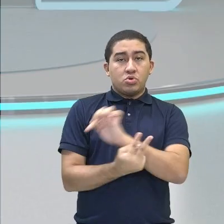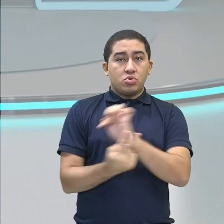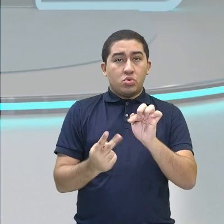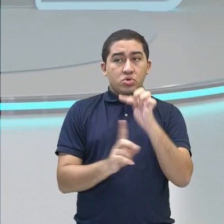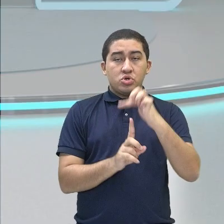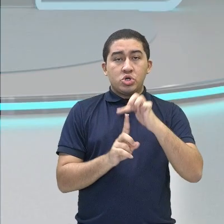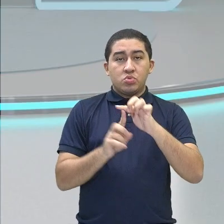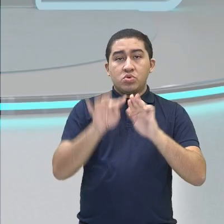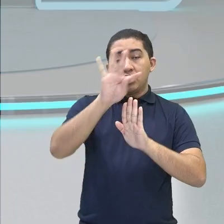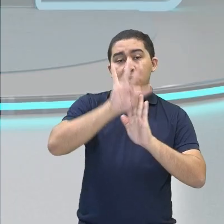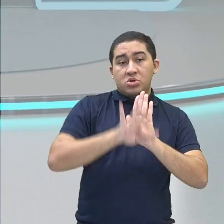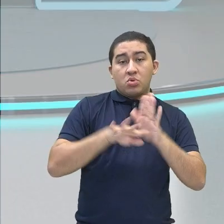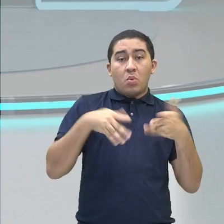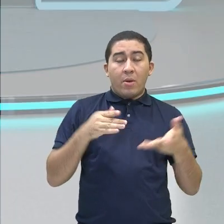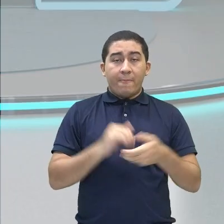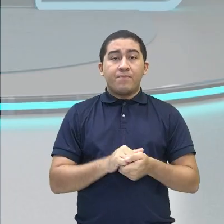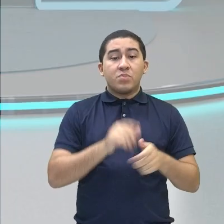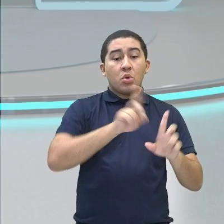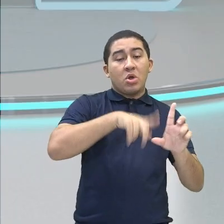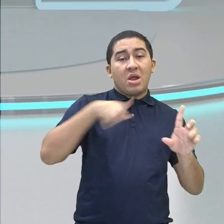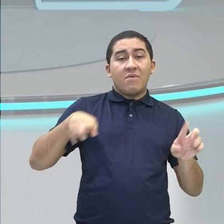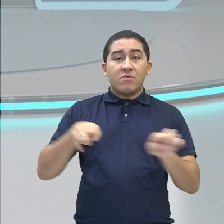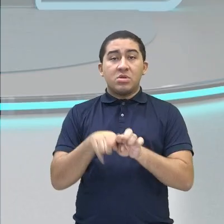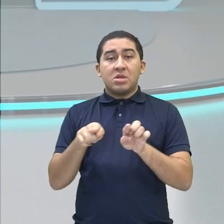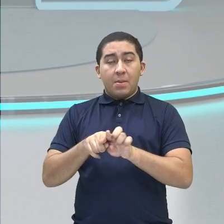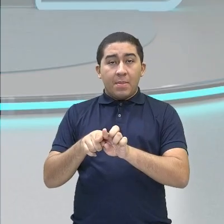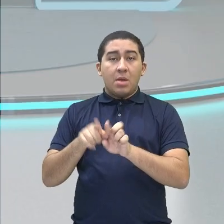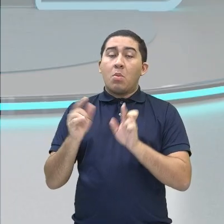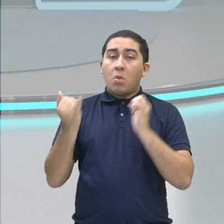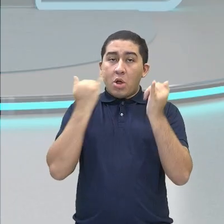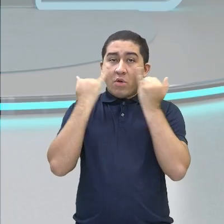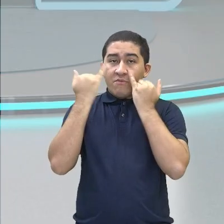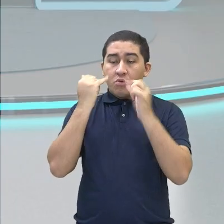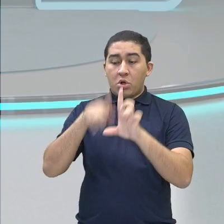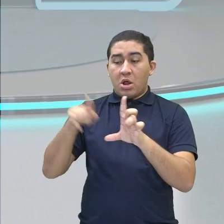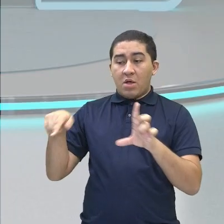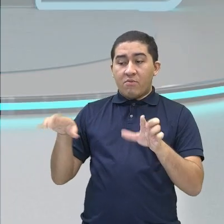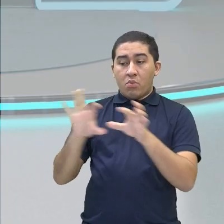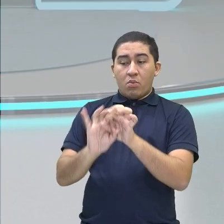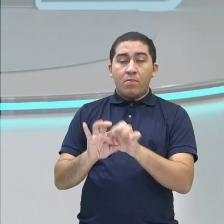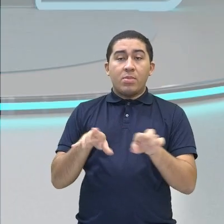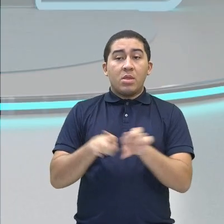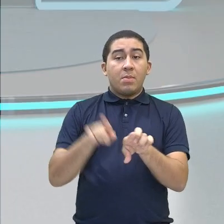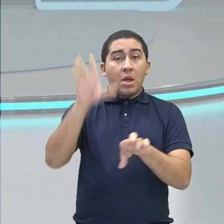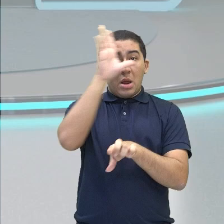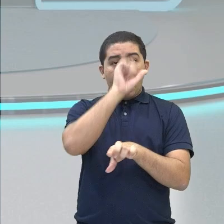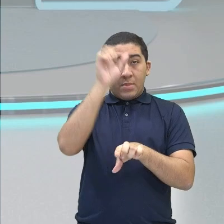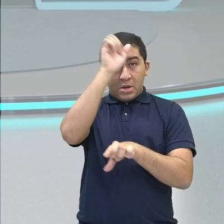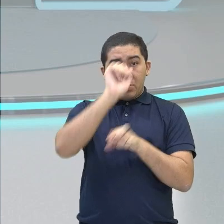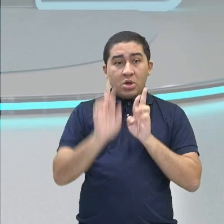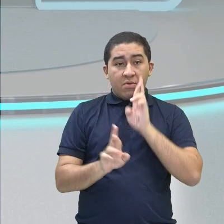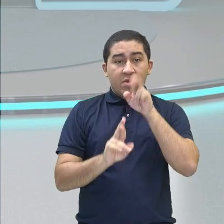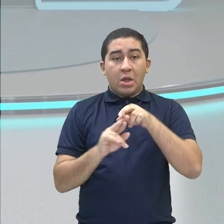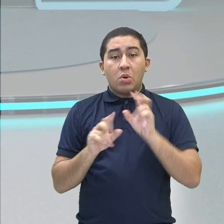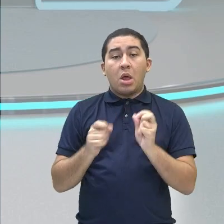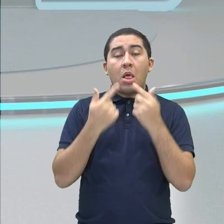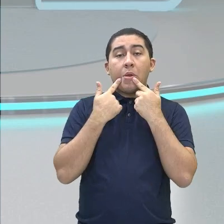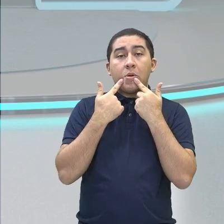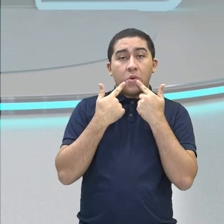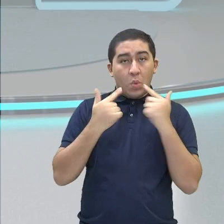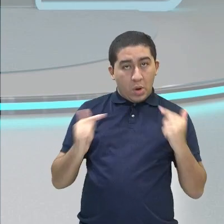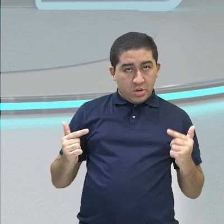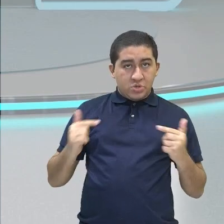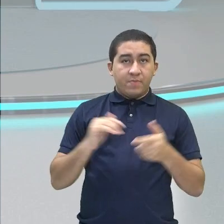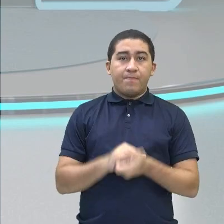de texto, que é o gráfico e o infográfico, aprendendo ainda sobre a linguagem, o que ela é,